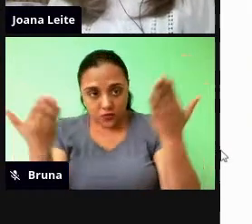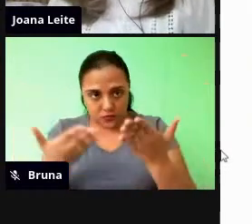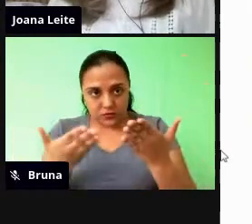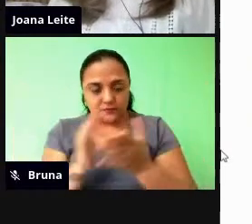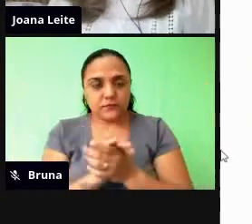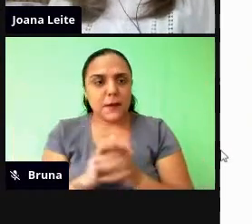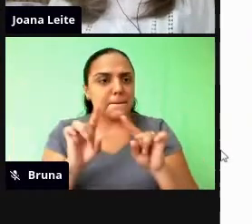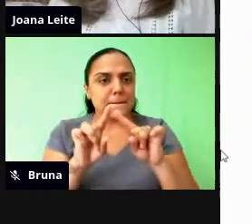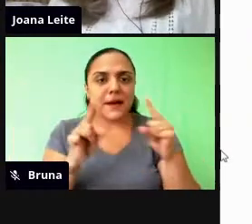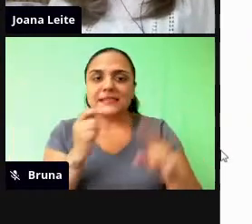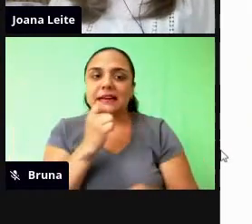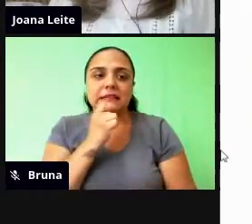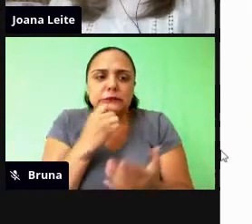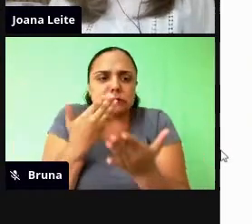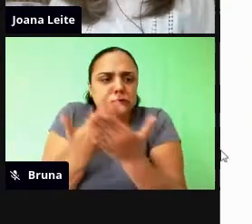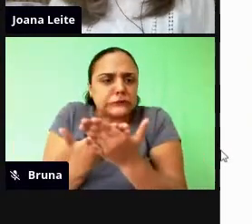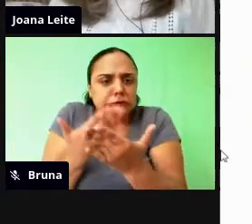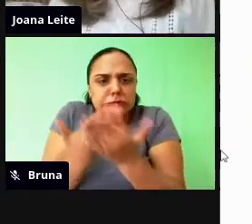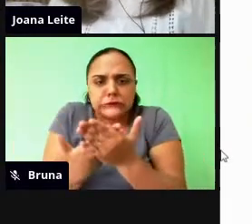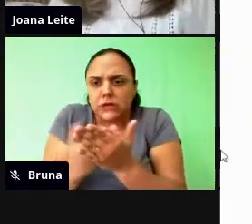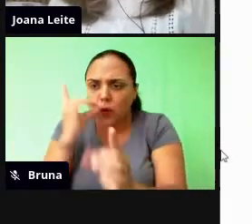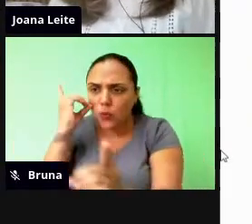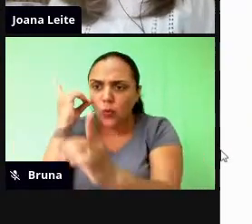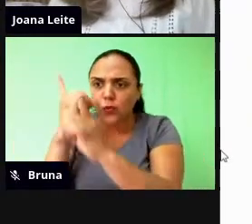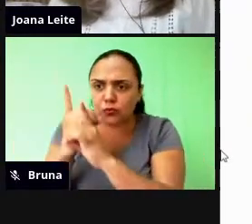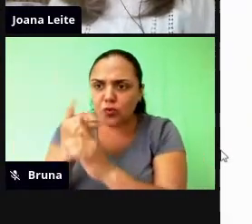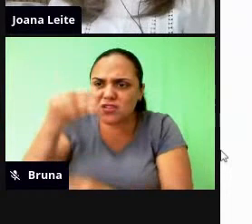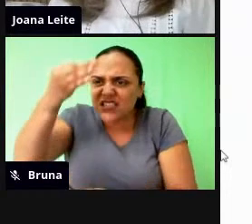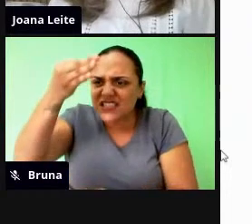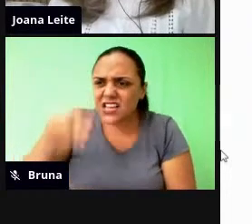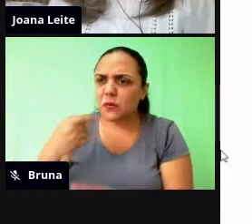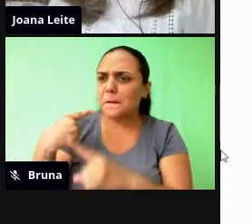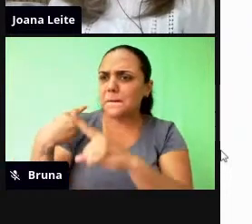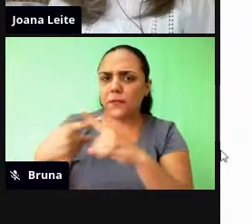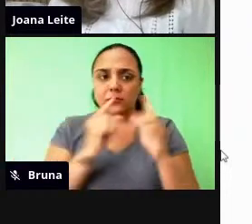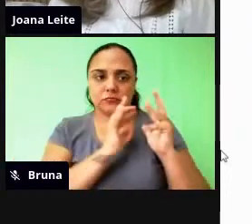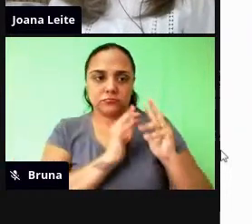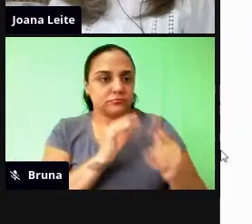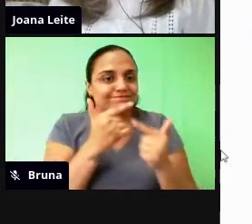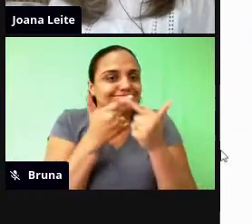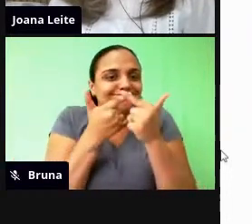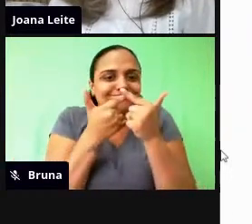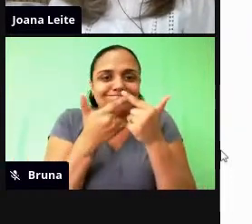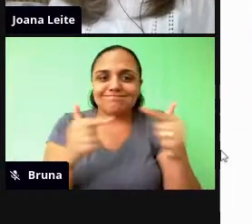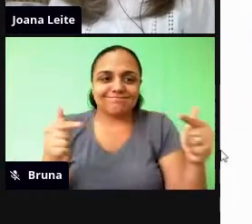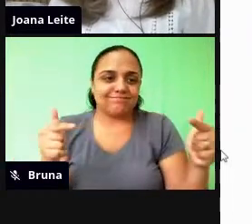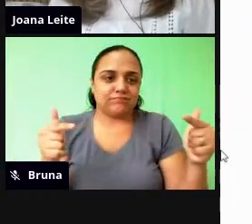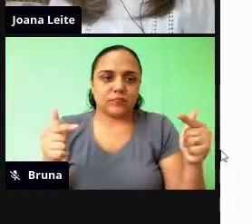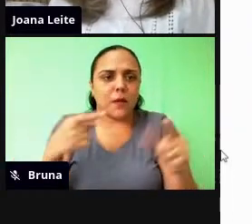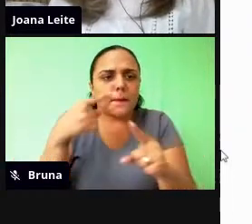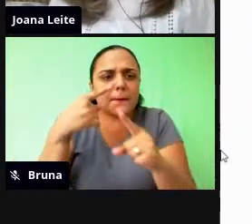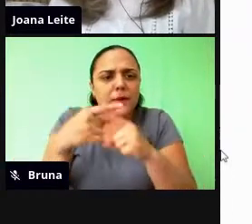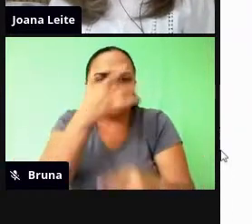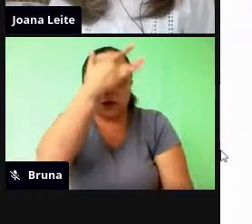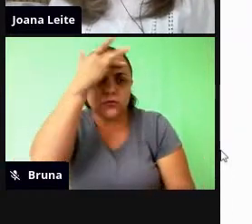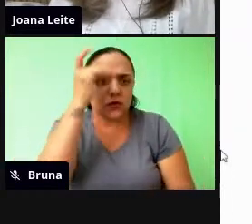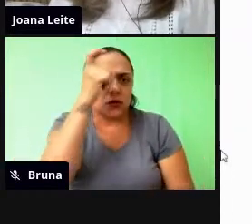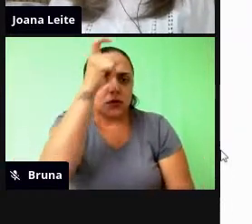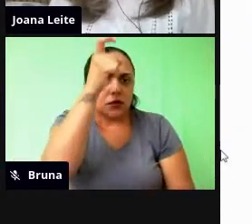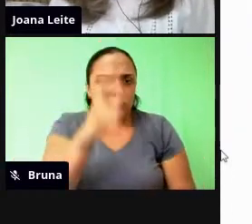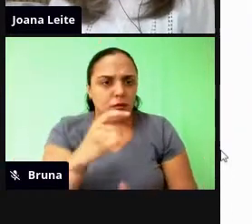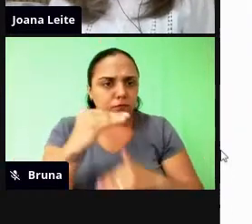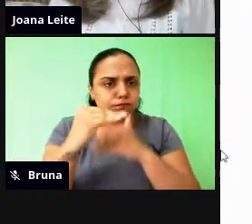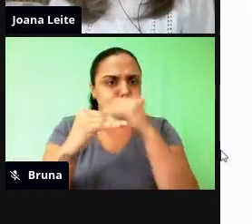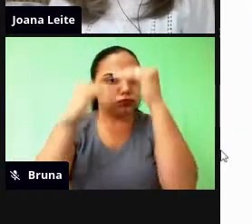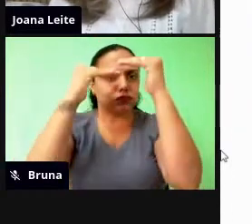causa definida, uma etiologia comprovada do que pode, né, causar, do que pode levar o indivíduo a desenvolver o